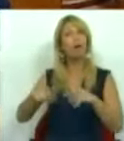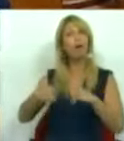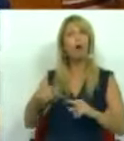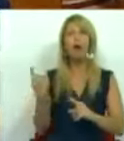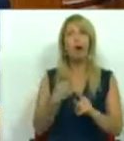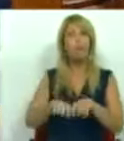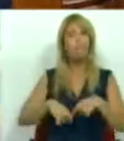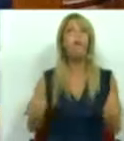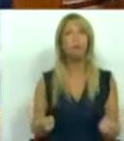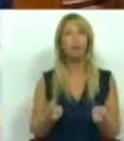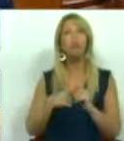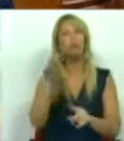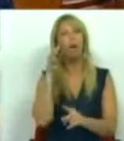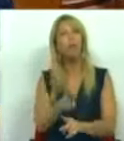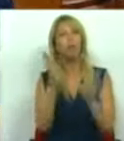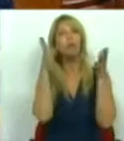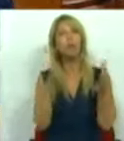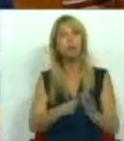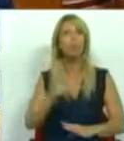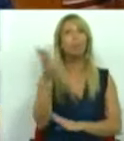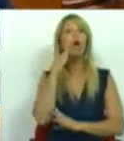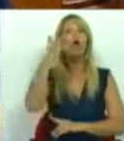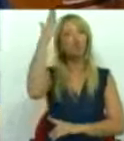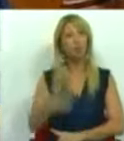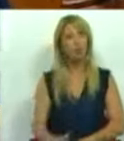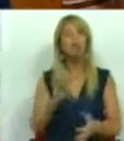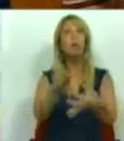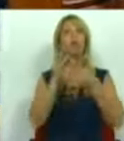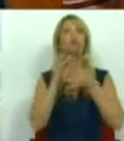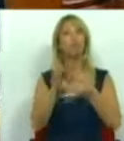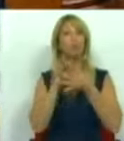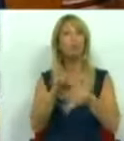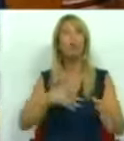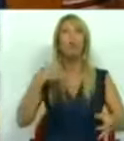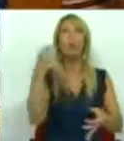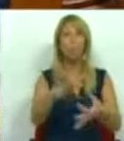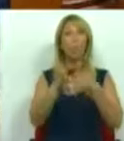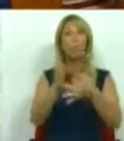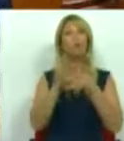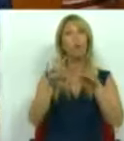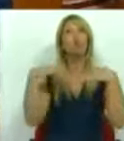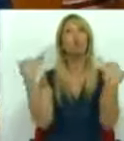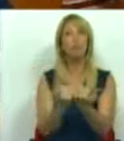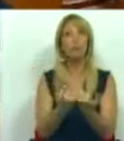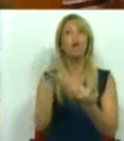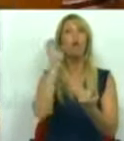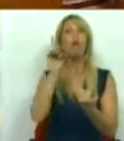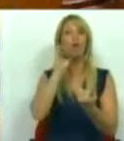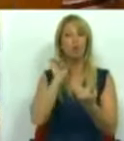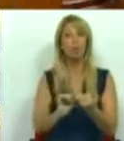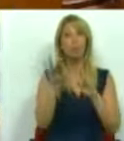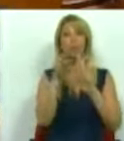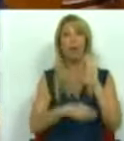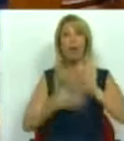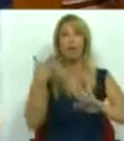questões da justiça, da solidariedade e da coesão social, valores matriciais do Programa de Emergência Social